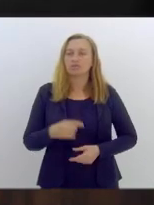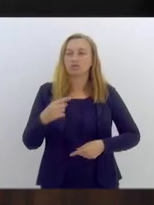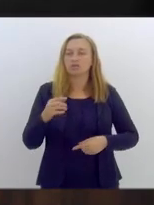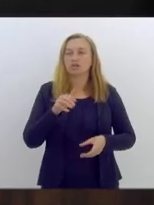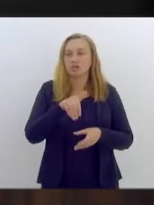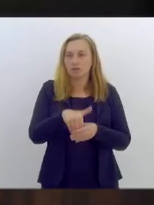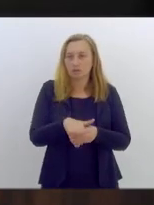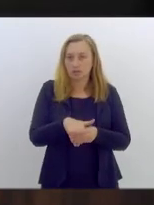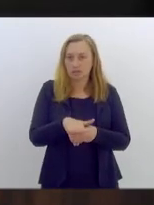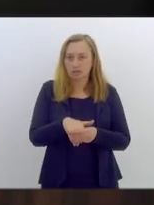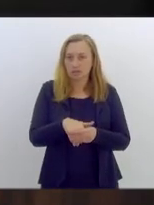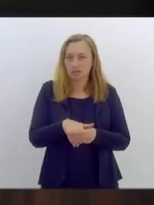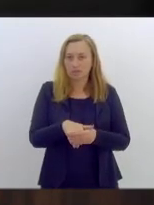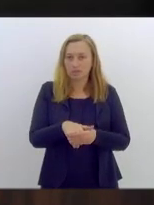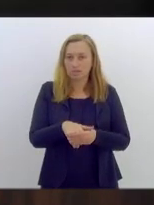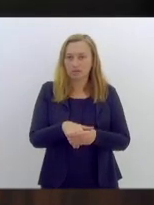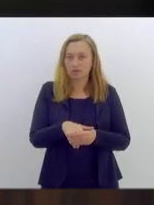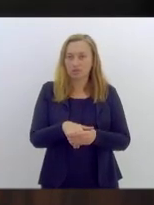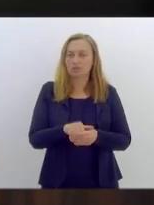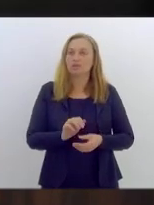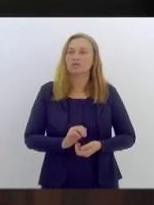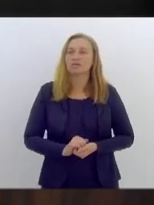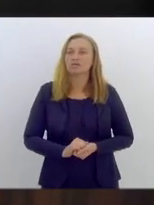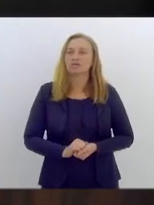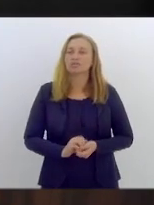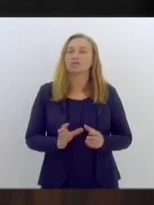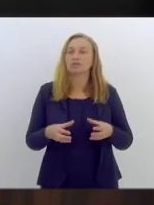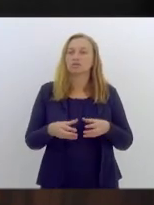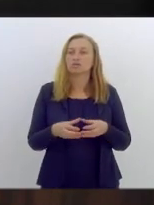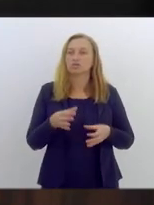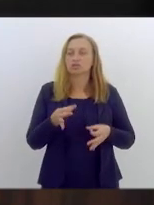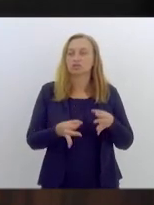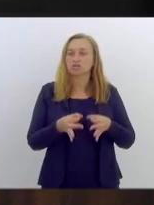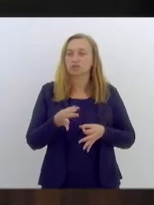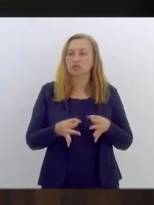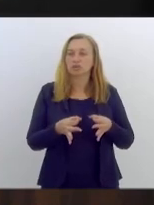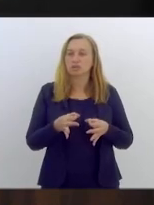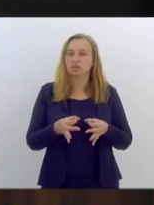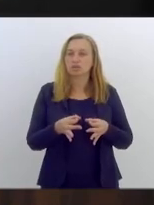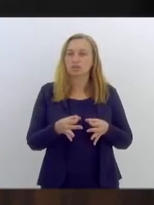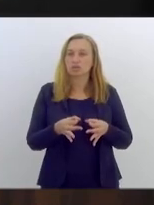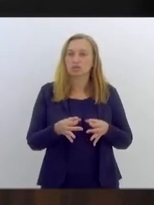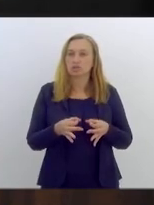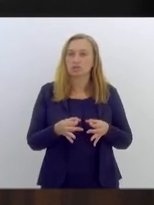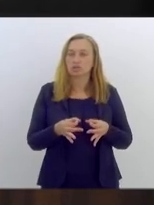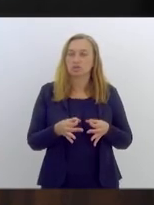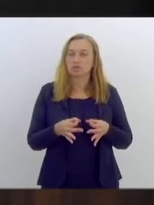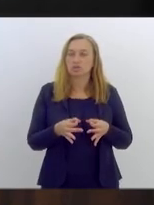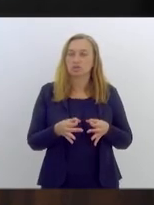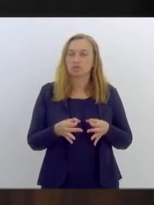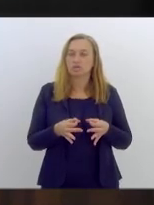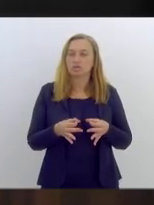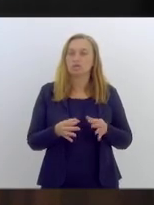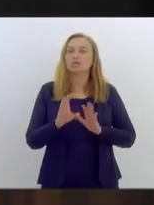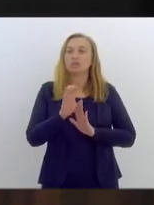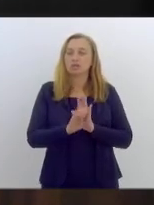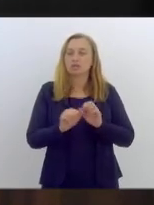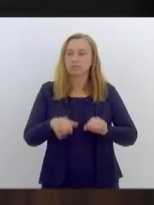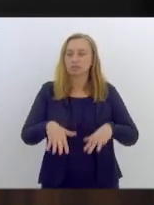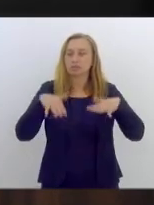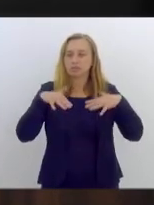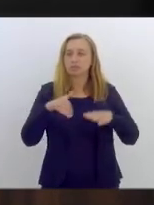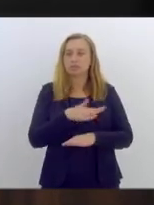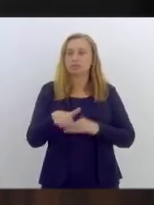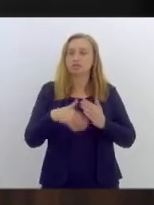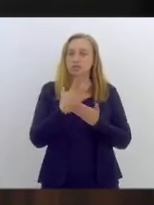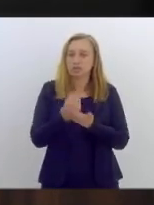Em votação, o parecer da Comissão de Constituição e Justiça sobre os pareceres sobre as emendas de plenário. Senhores